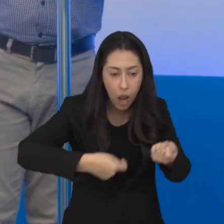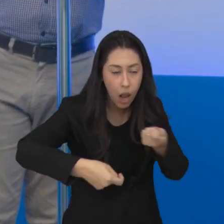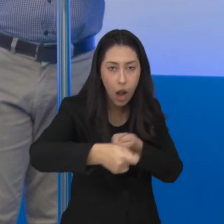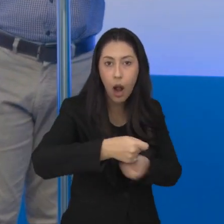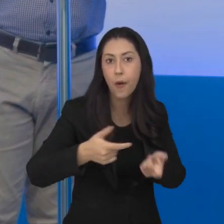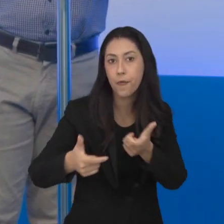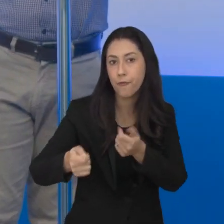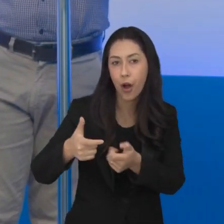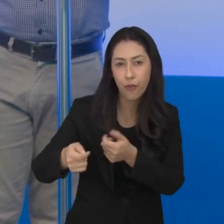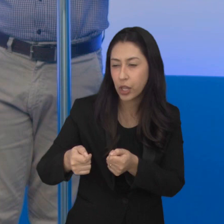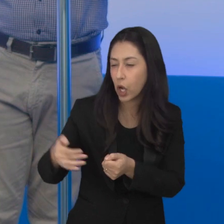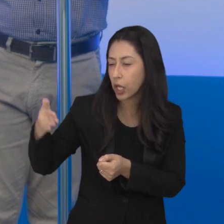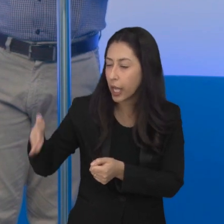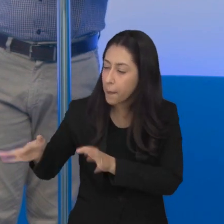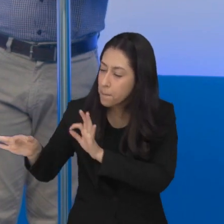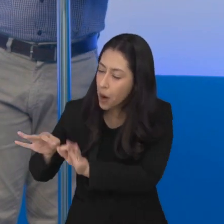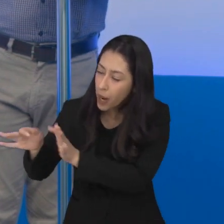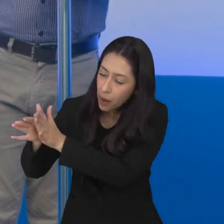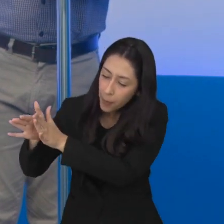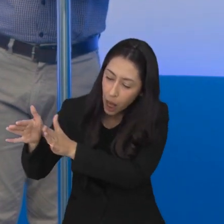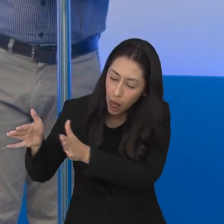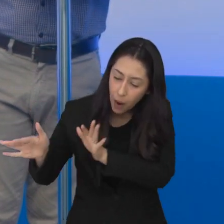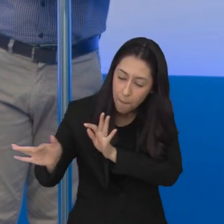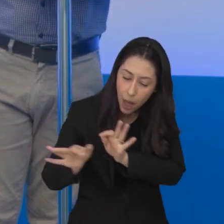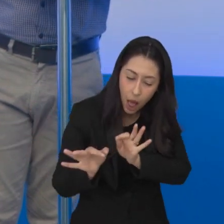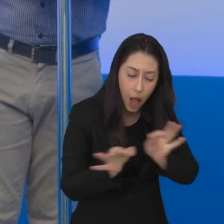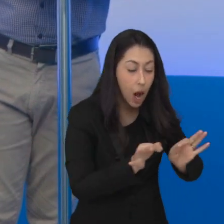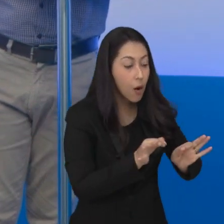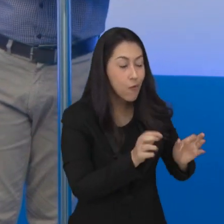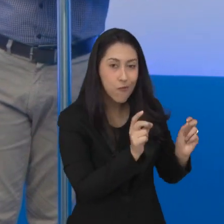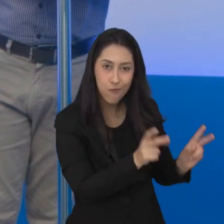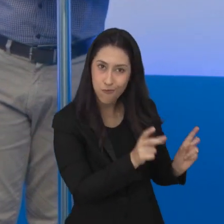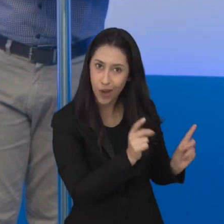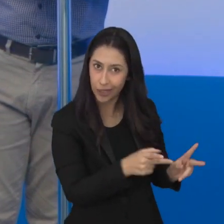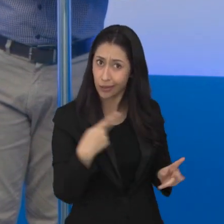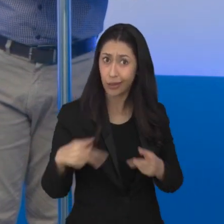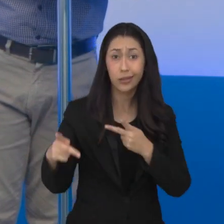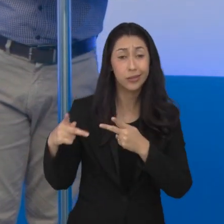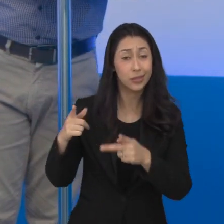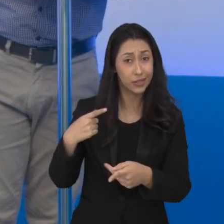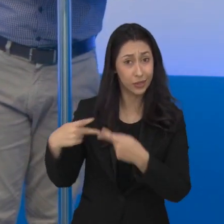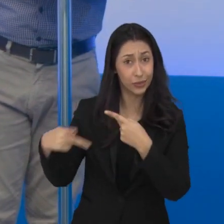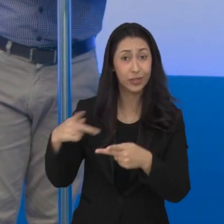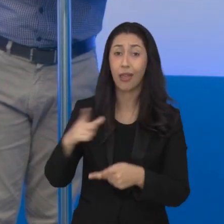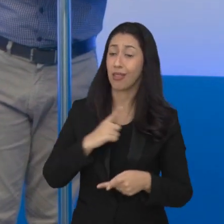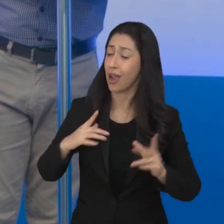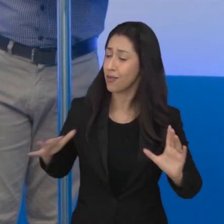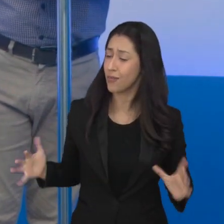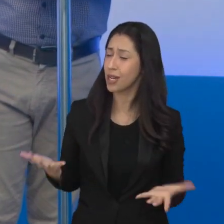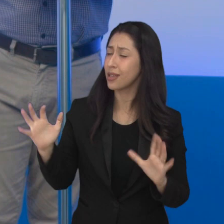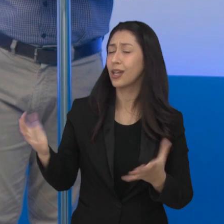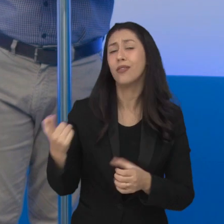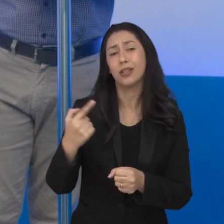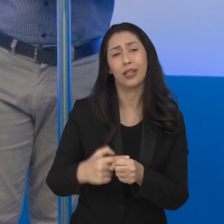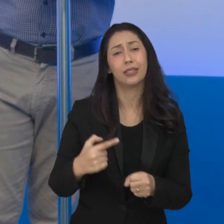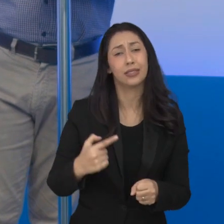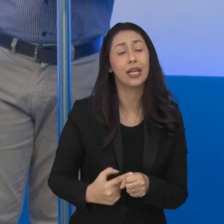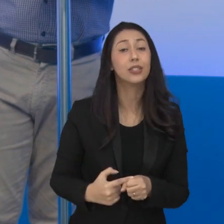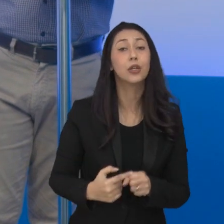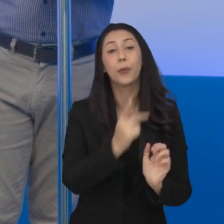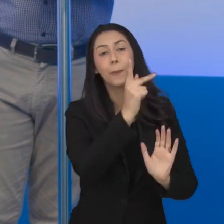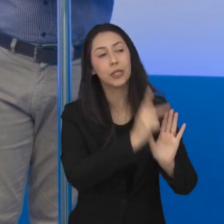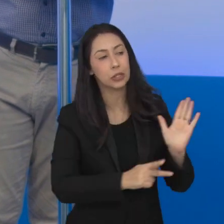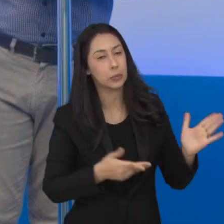o desenvolvimento à venda. E São José tem exemplos, viu, de desenvolvedores de jogos. O setor tem até um incentivo na cidade